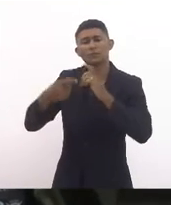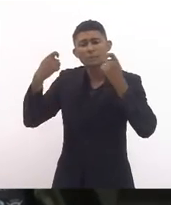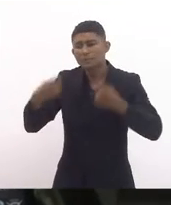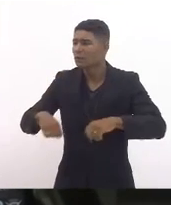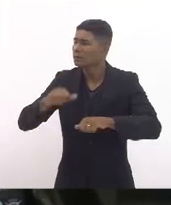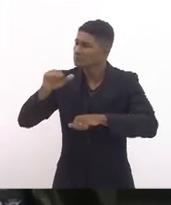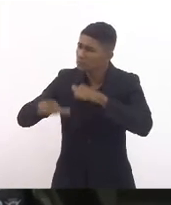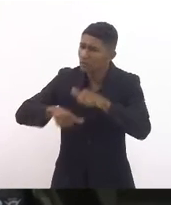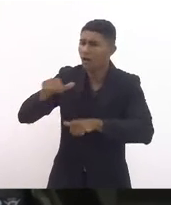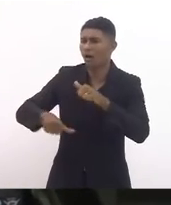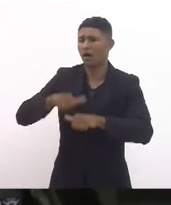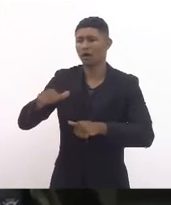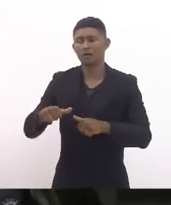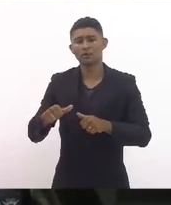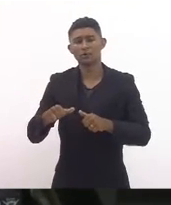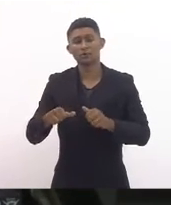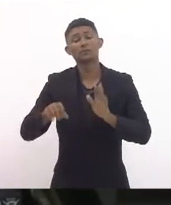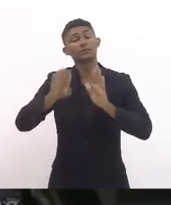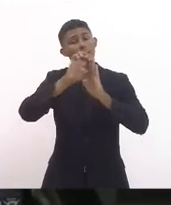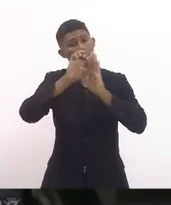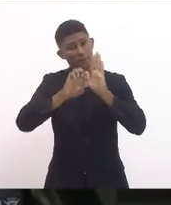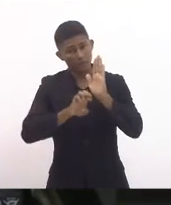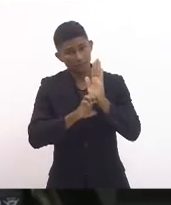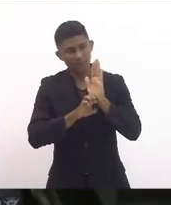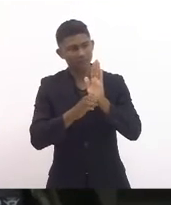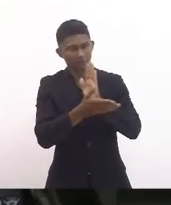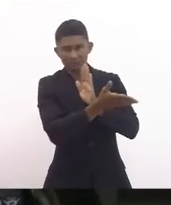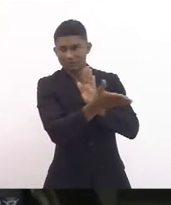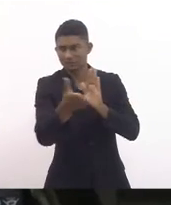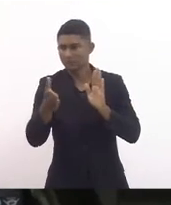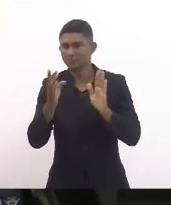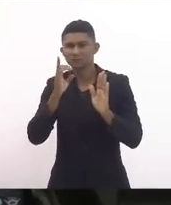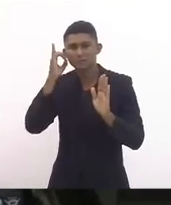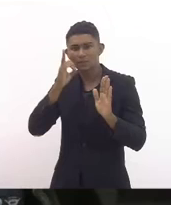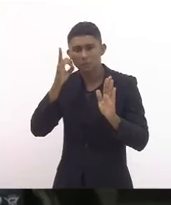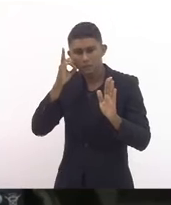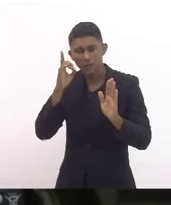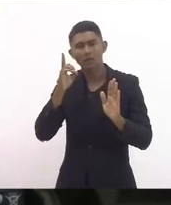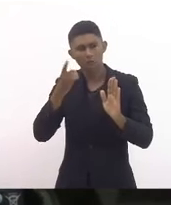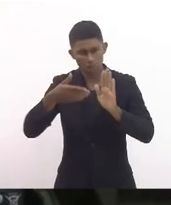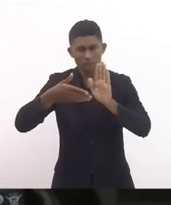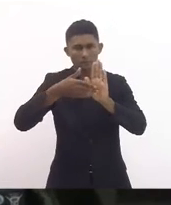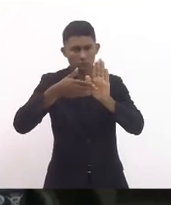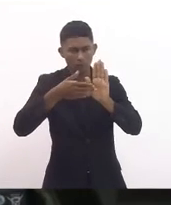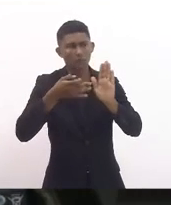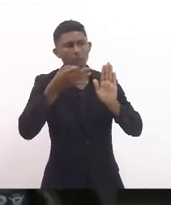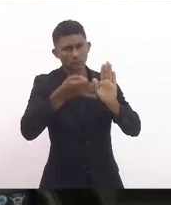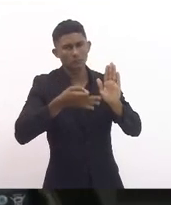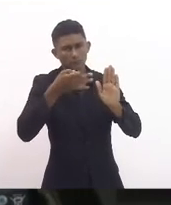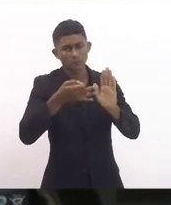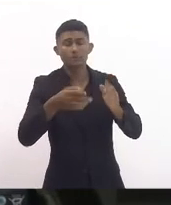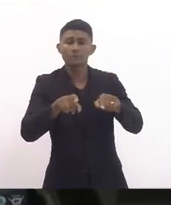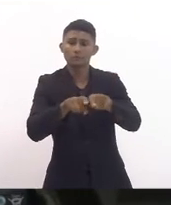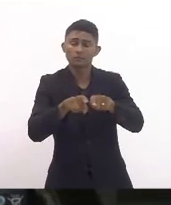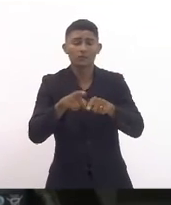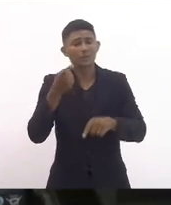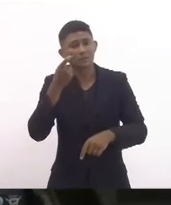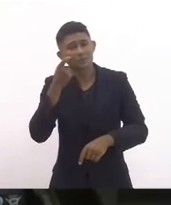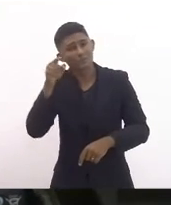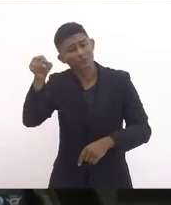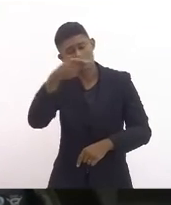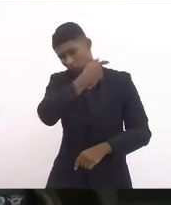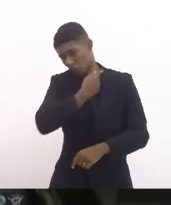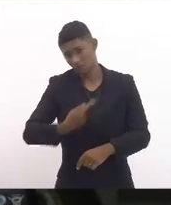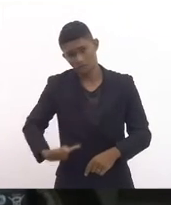a senhora e senhores deputados apresentaram e que usar o planta o governo há-de querer Rever essa